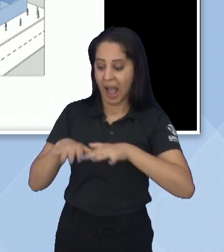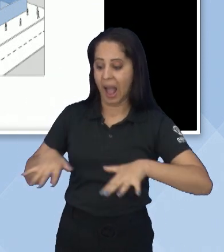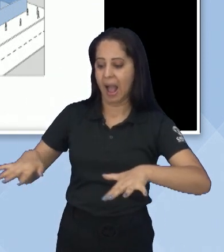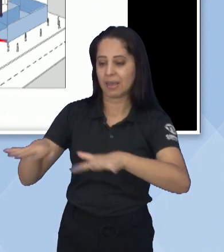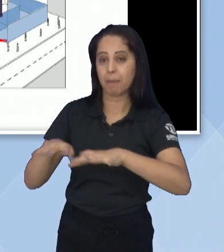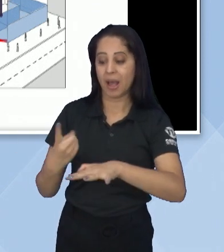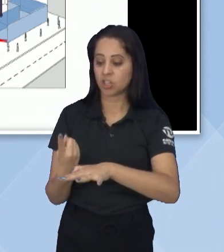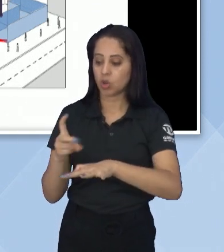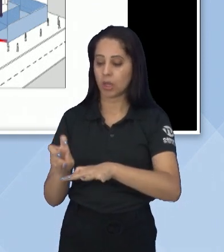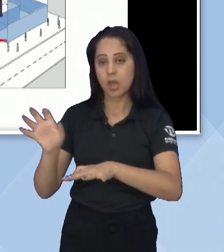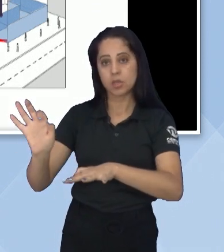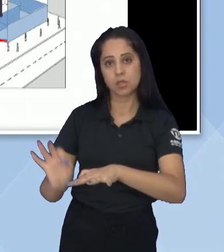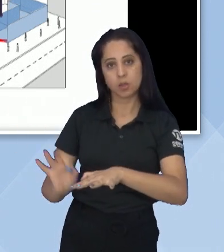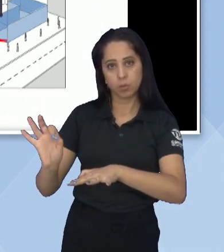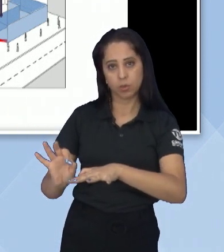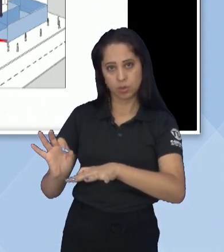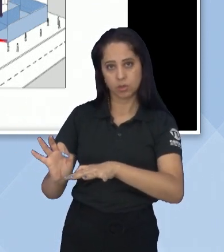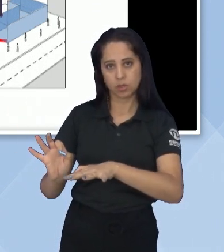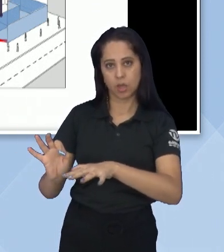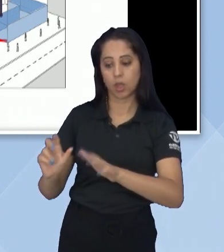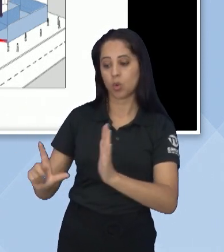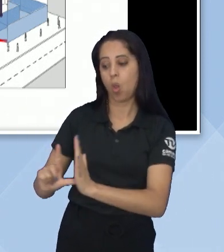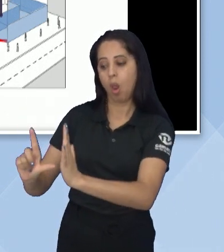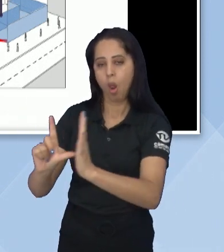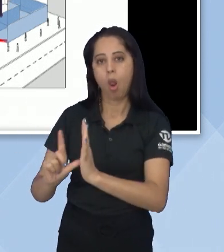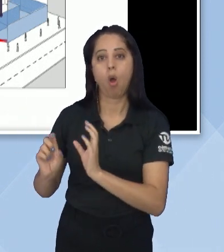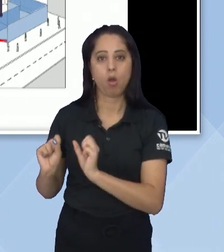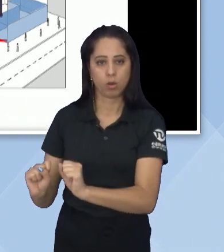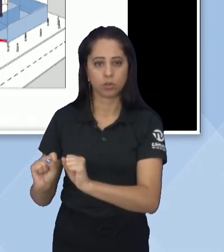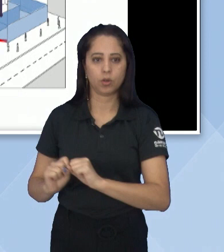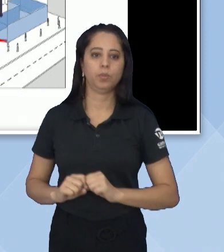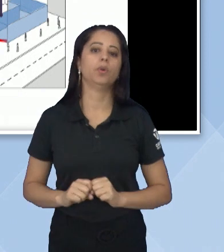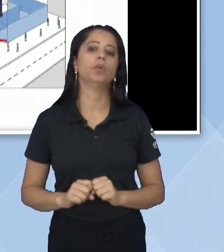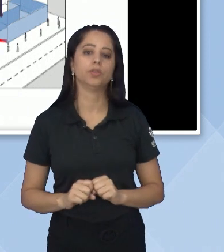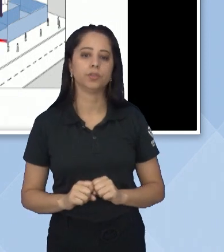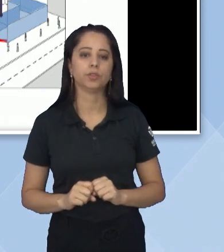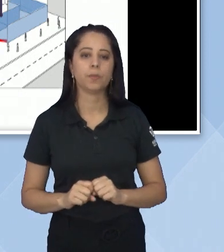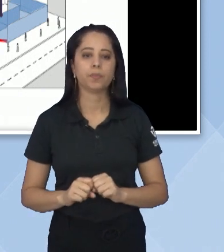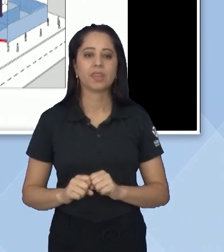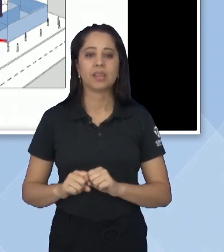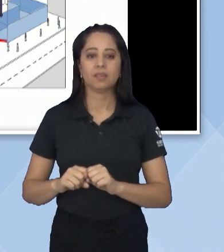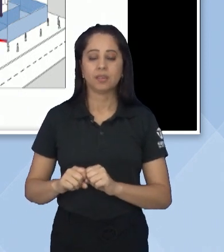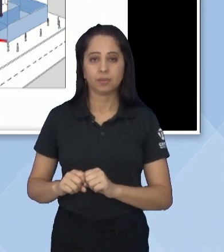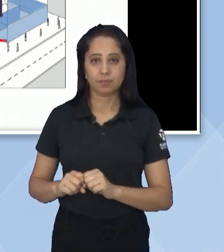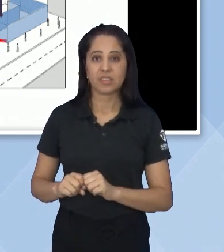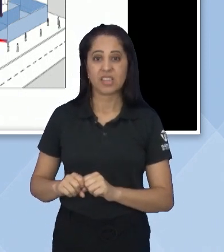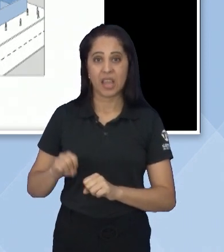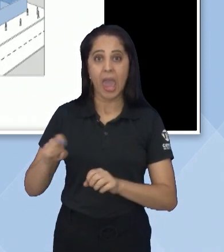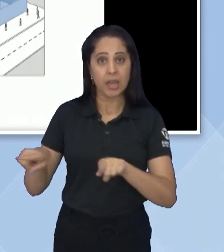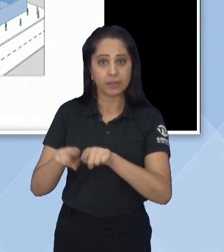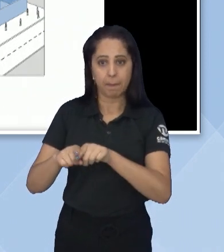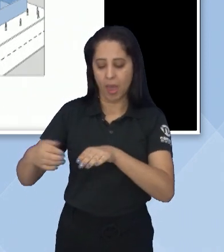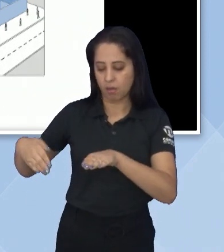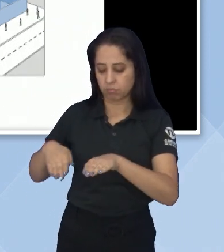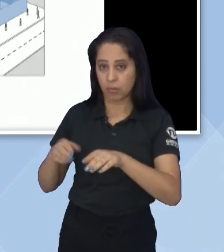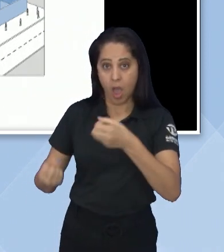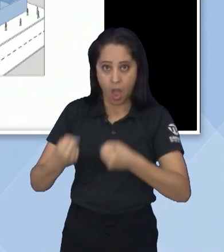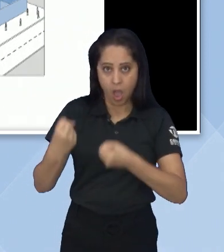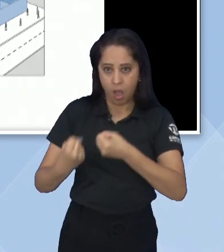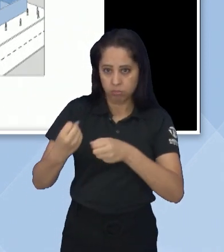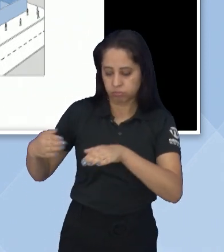realmente Caracterize e uma questão também que a gente tá dizendo principalmente para a questão dos edifícios comerciais é vaga de estacionamento